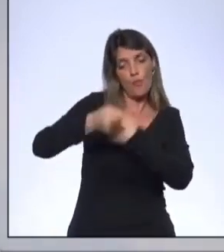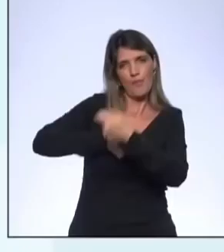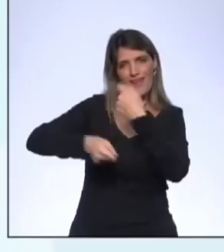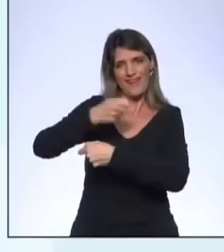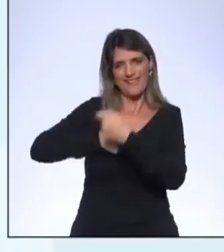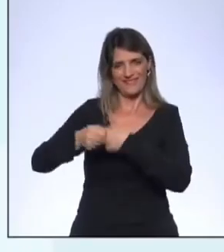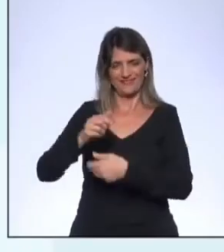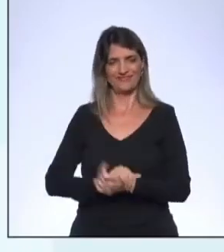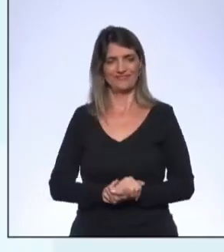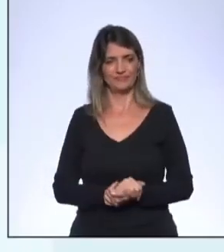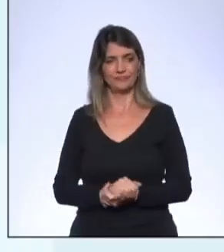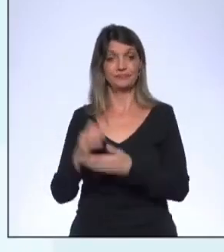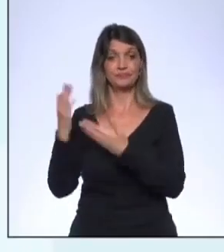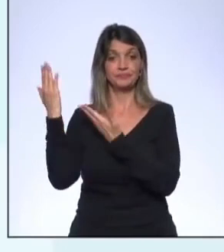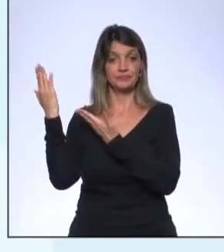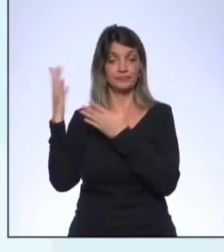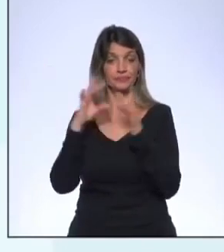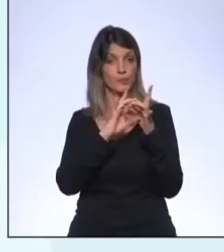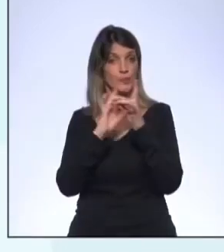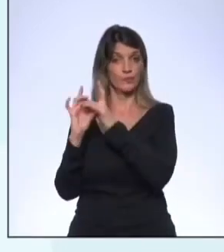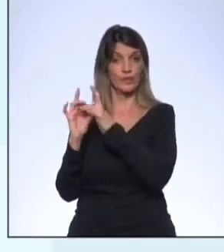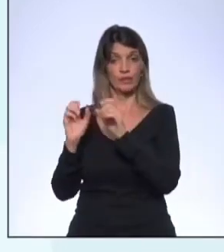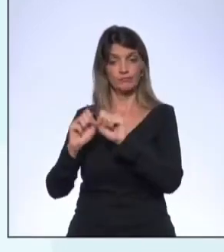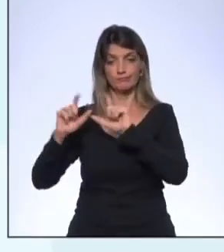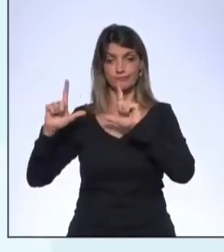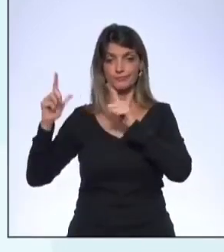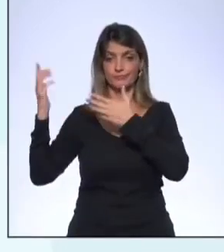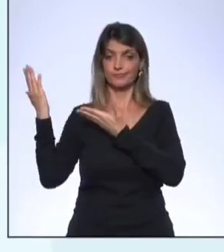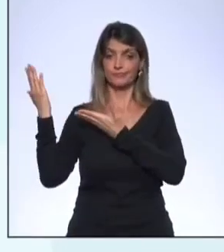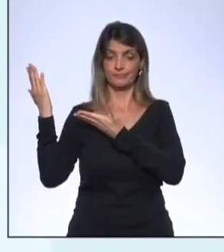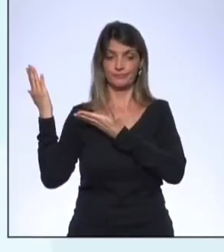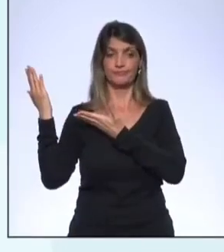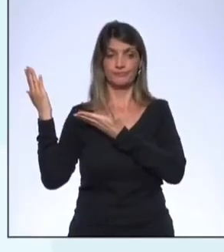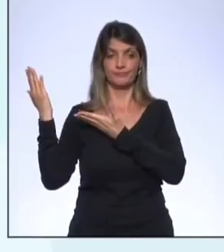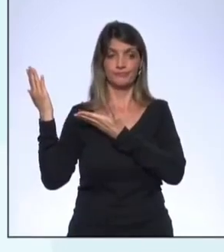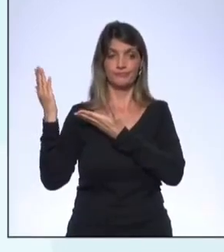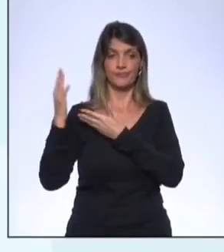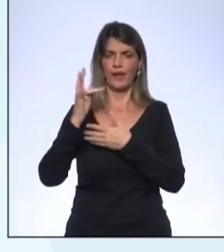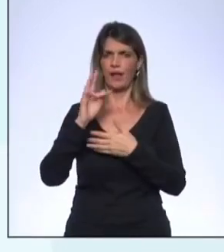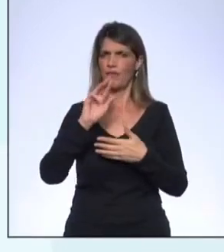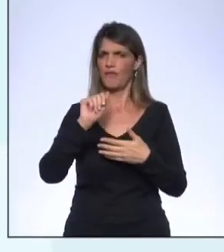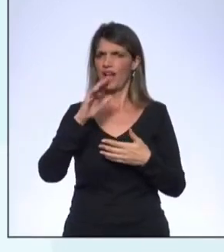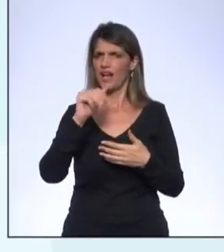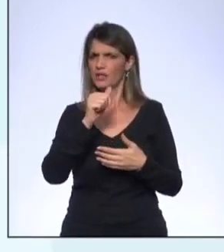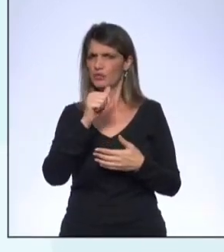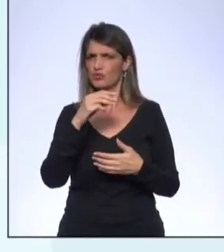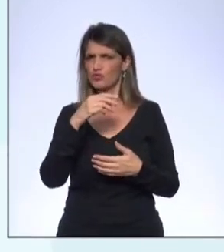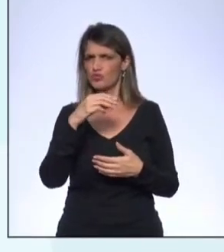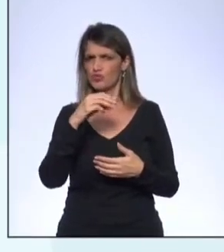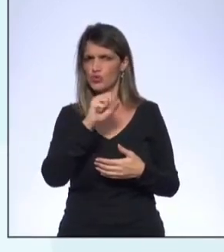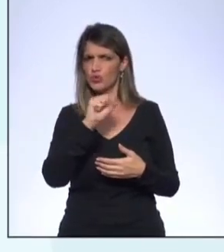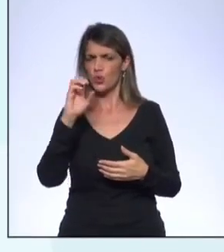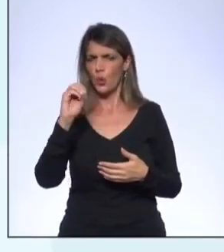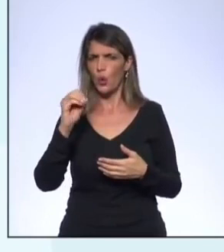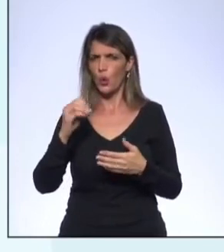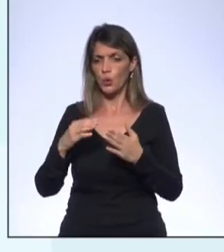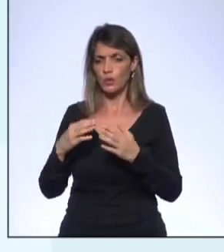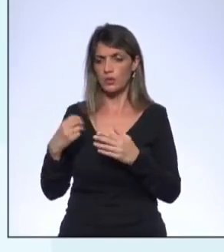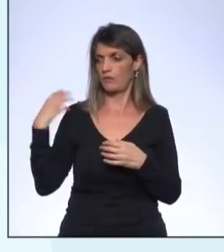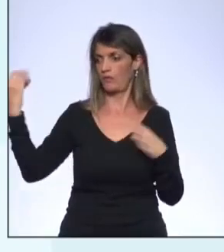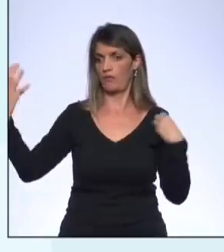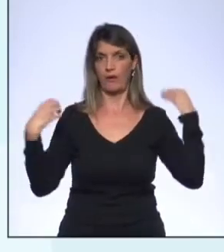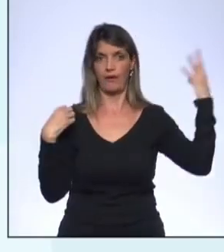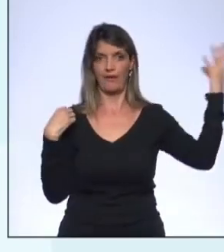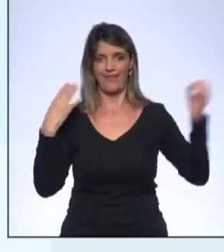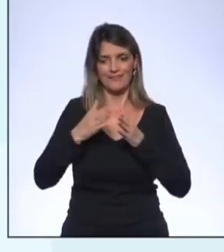voltar lá para o slide do contexto na tela para vocês, né? Fracasso das cruzadas e peste negra, né?